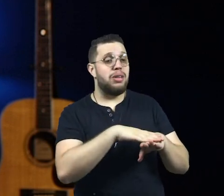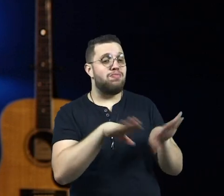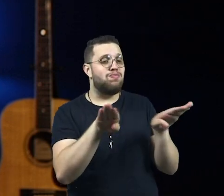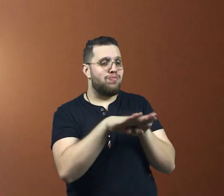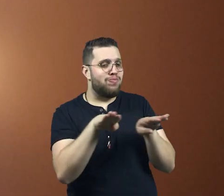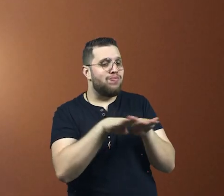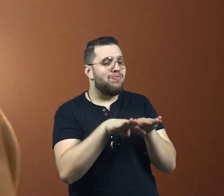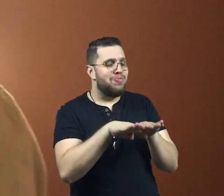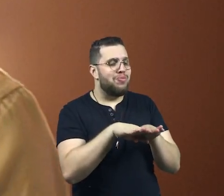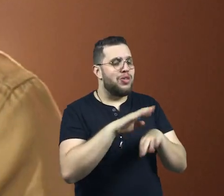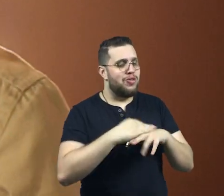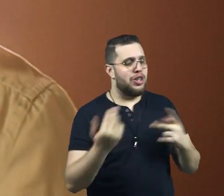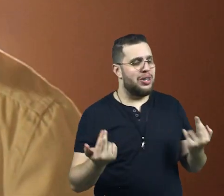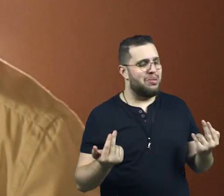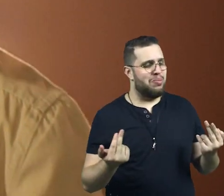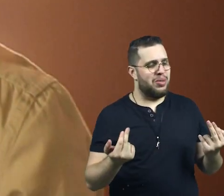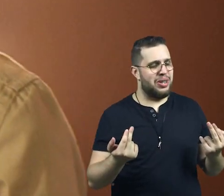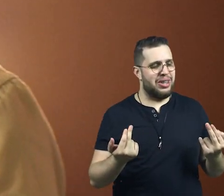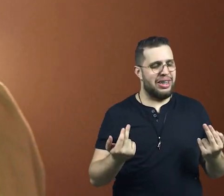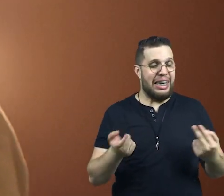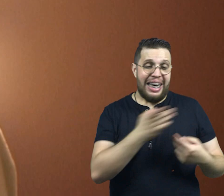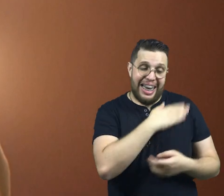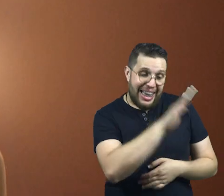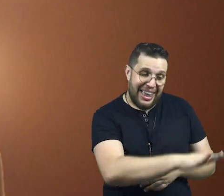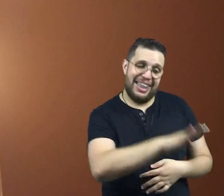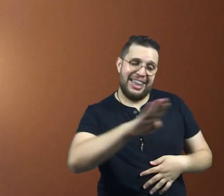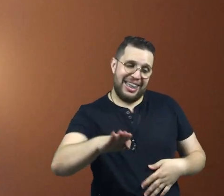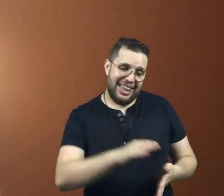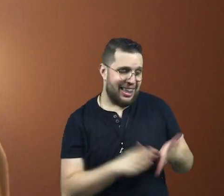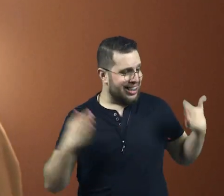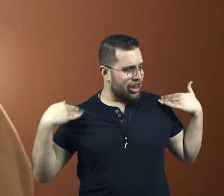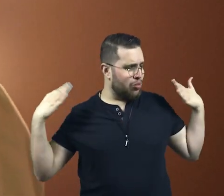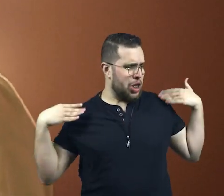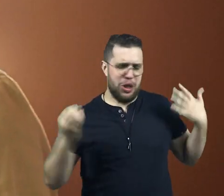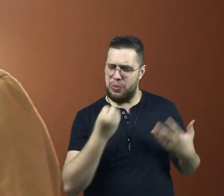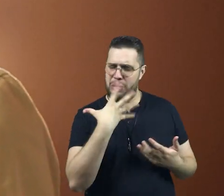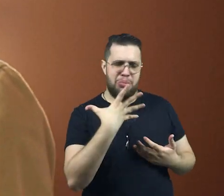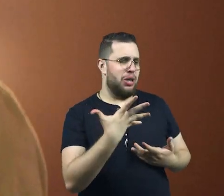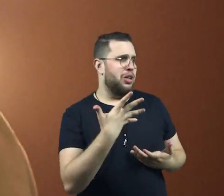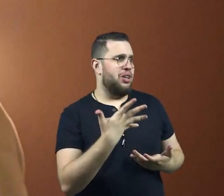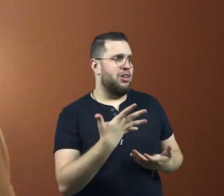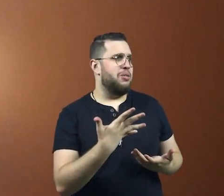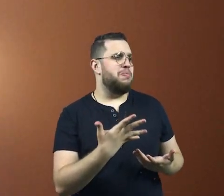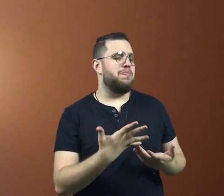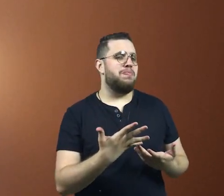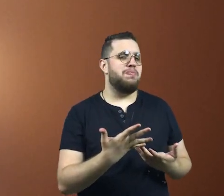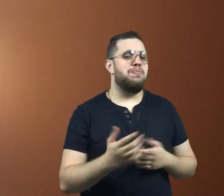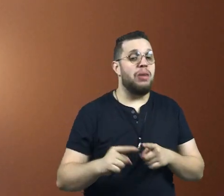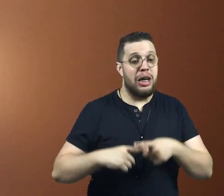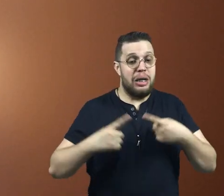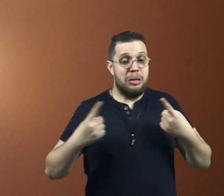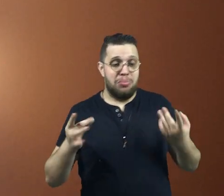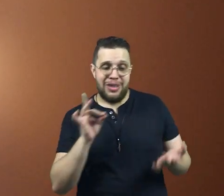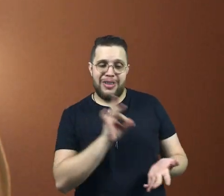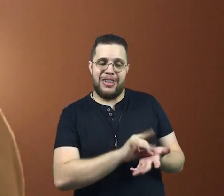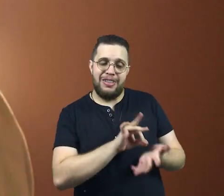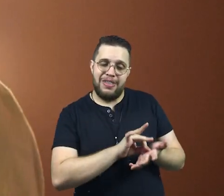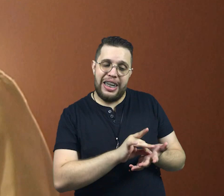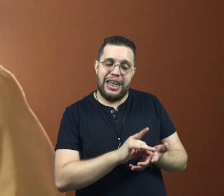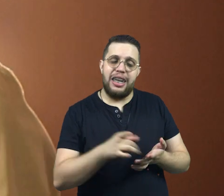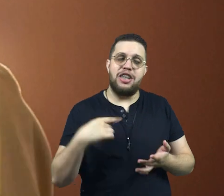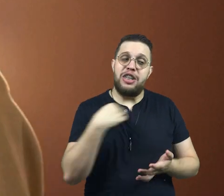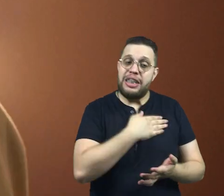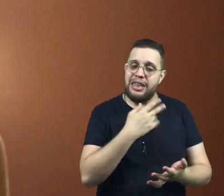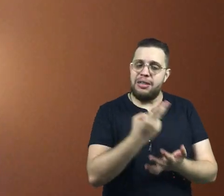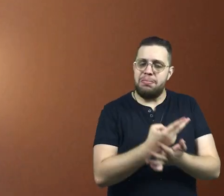de achar que toda criança é um anjinho. Será que é mesmo? Na verdade, todos nós nascemos com a